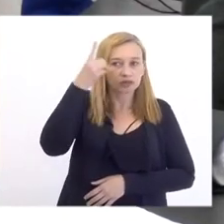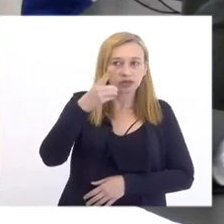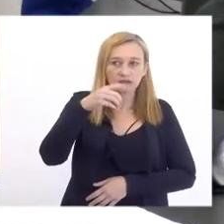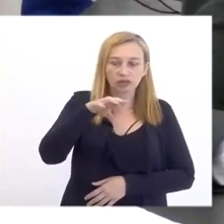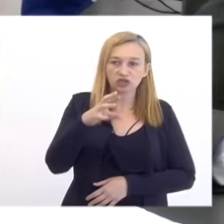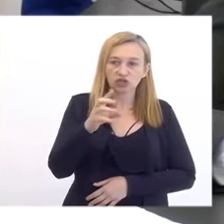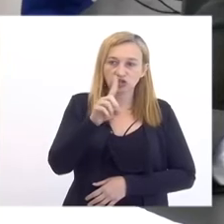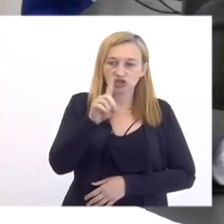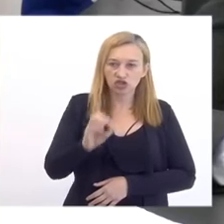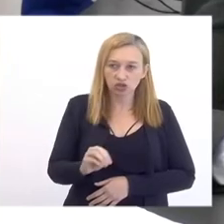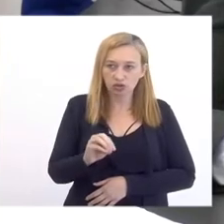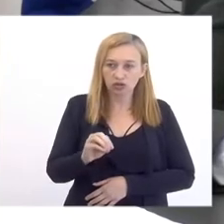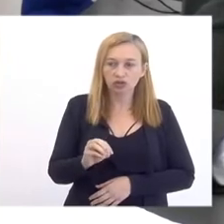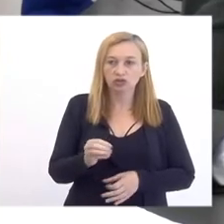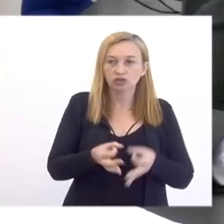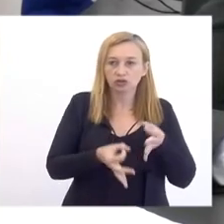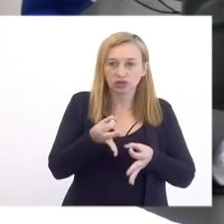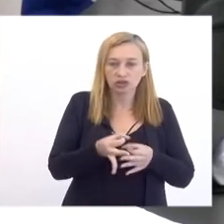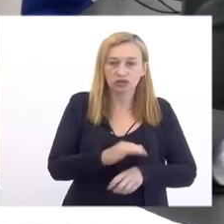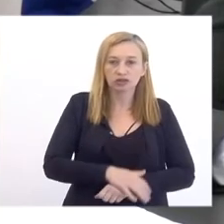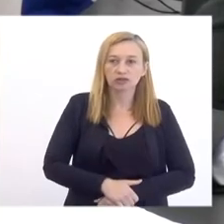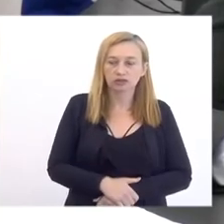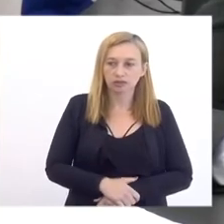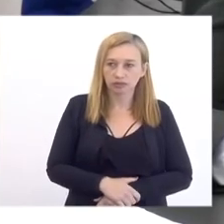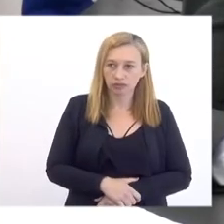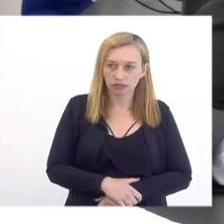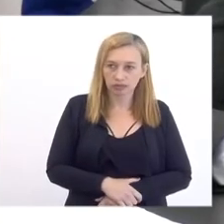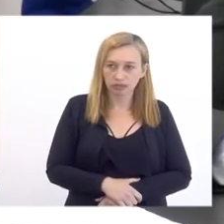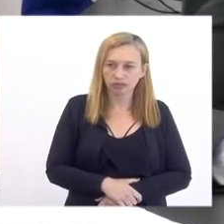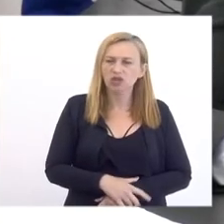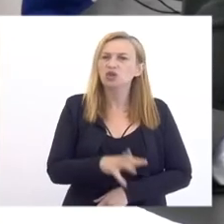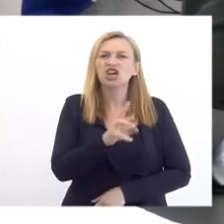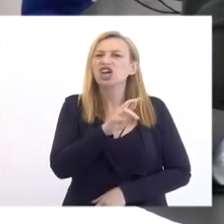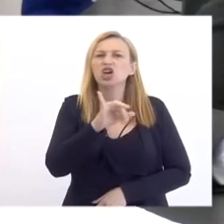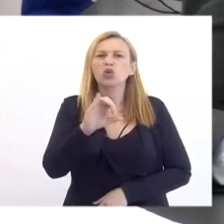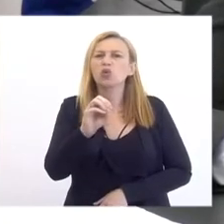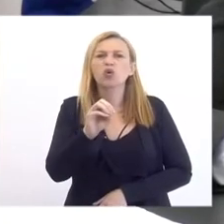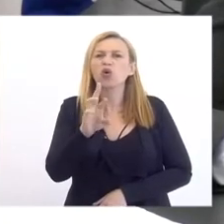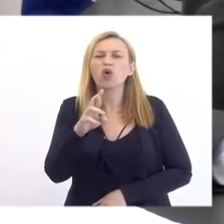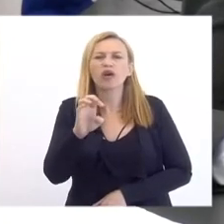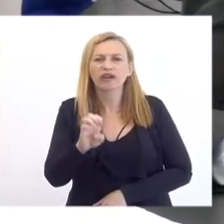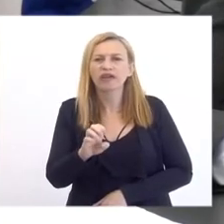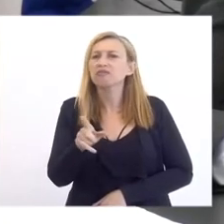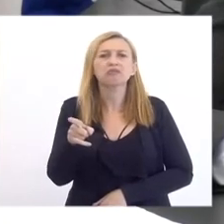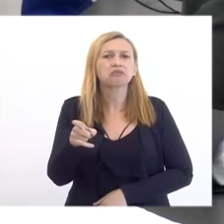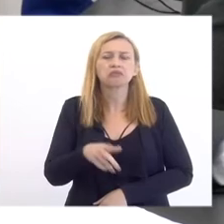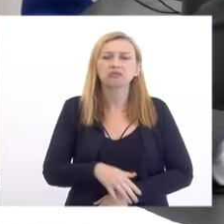isso? O parecer pela juridicidade. Que é Rio Cor, hein?